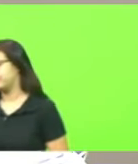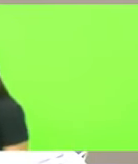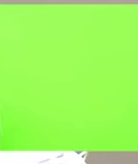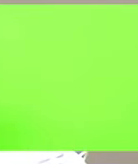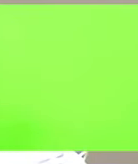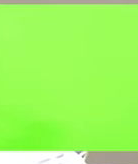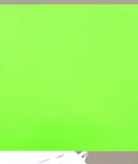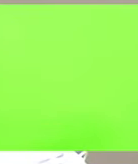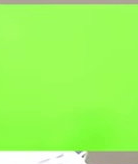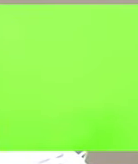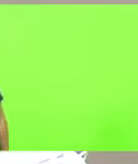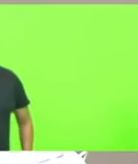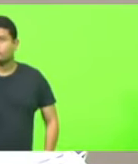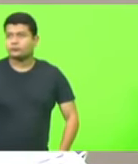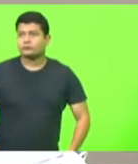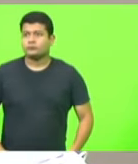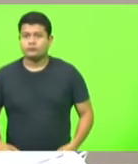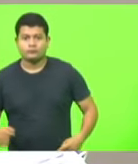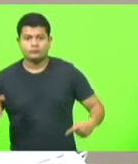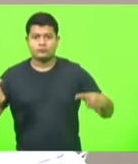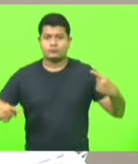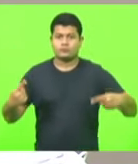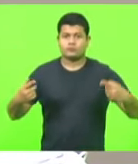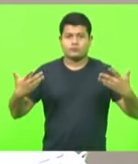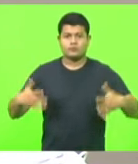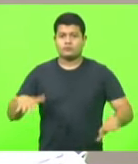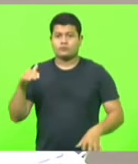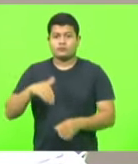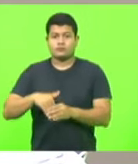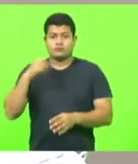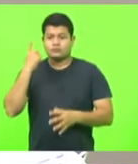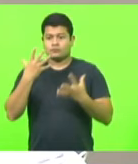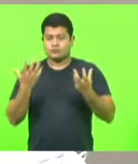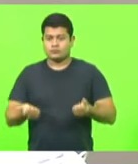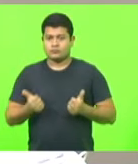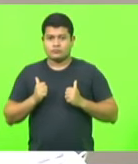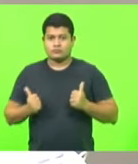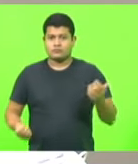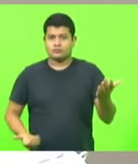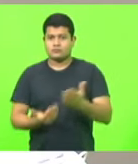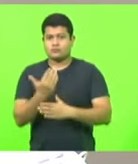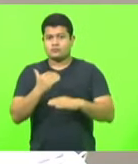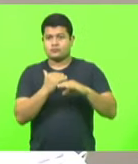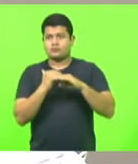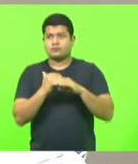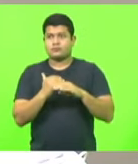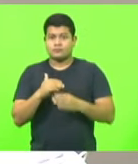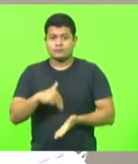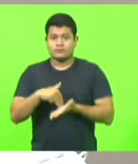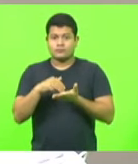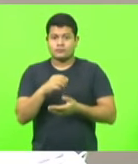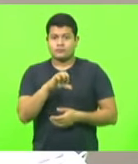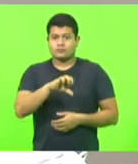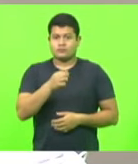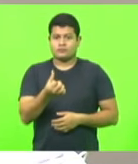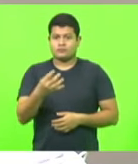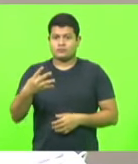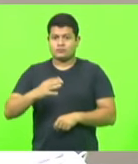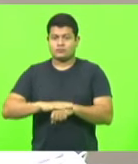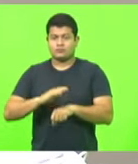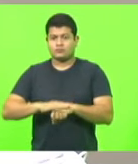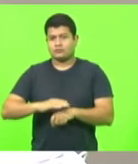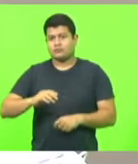quem queira discutir, em votação, deputados que aprovam permaneçam como se encontram. Aprovado por unanimidade. Moção 964, autor deputado